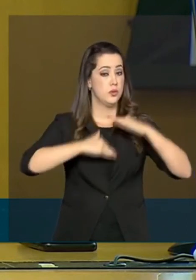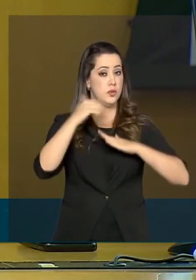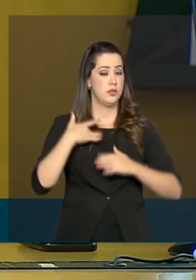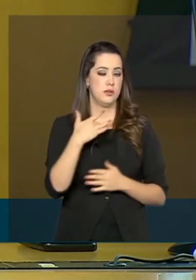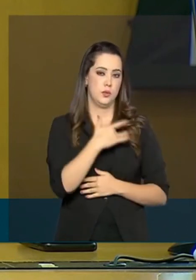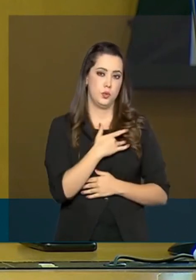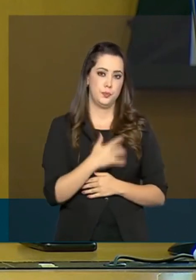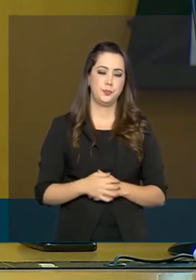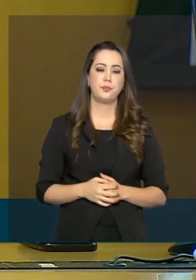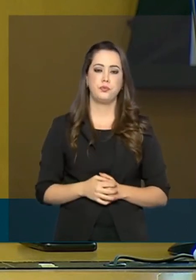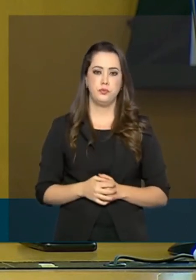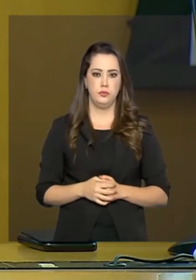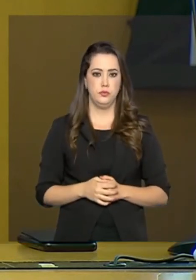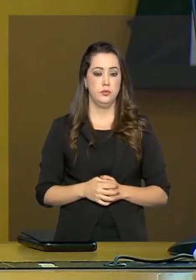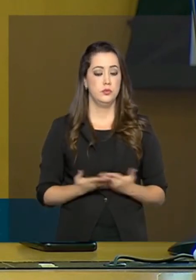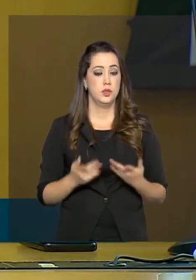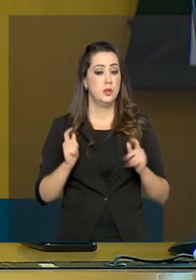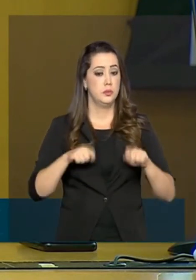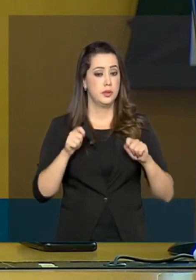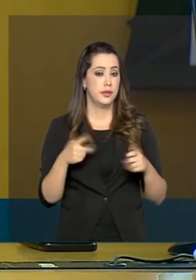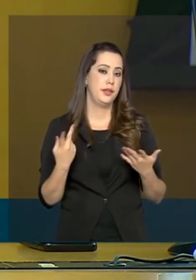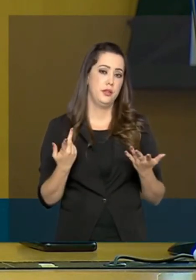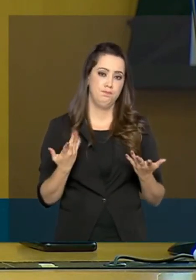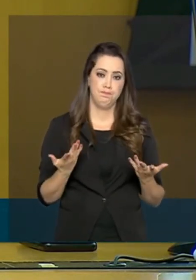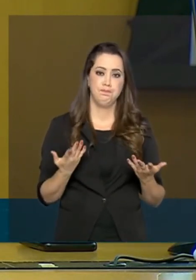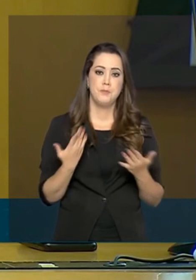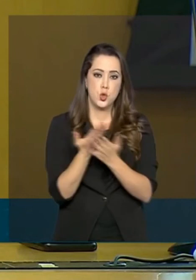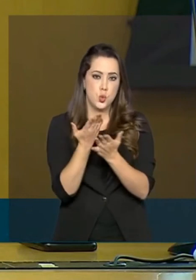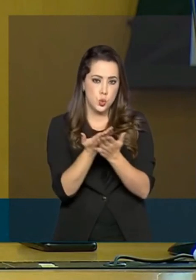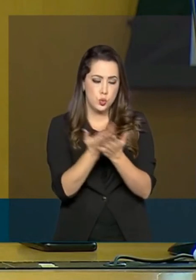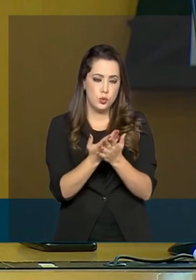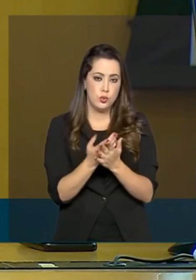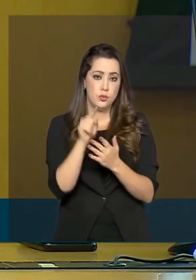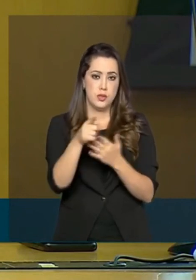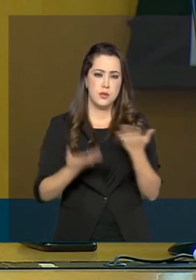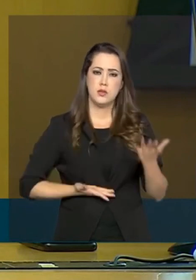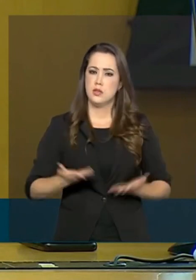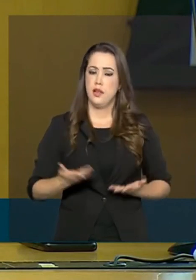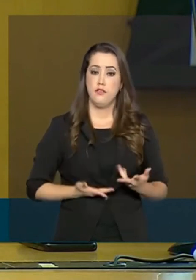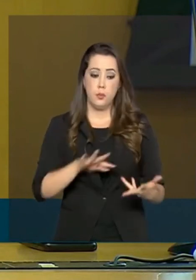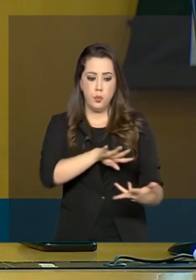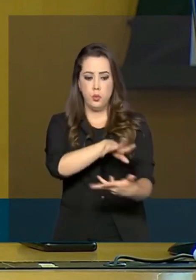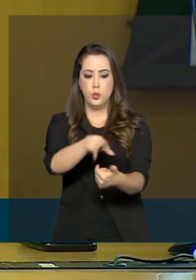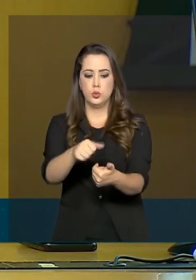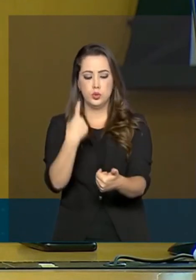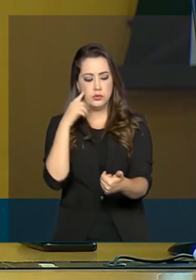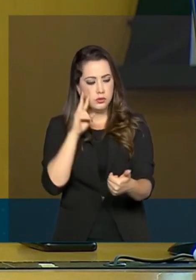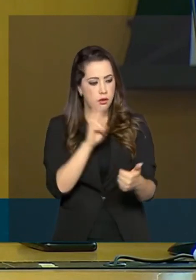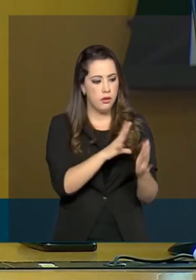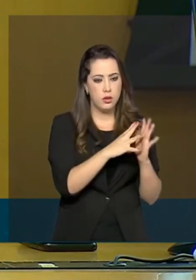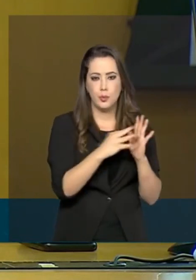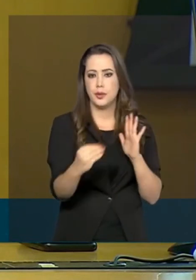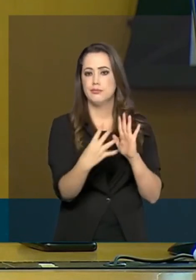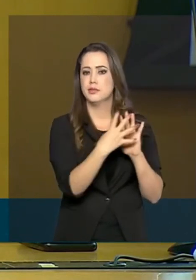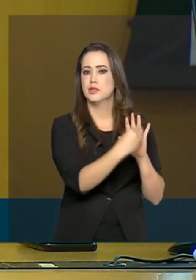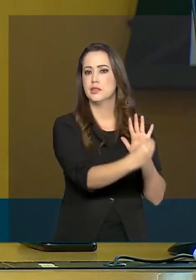saúde que poderia ser feito. Isso vai servir para todo mundo. Essa